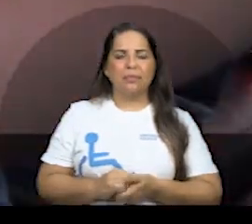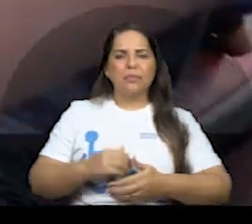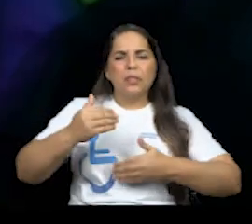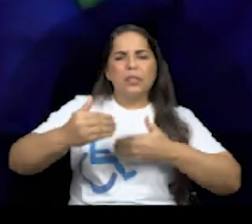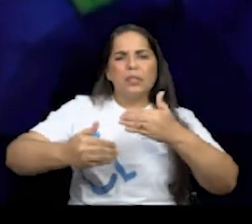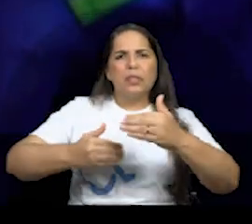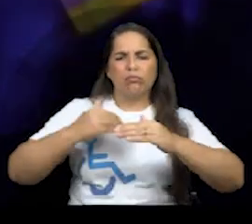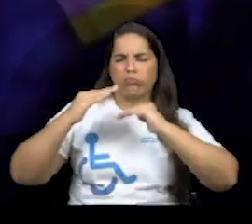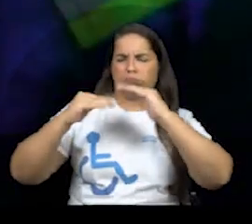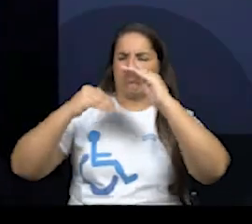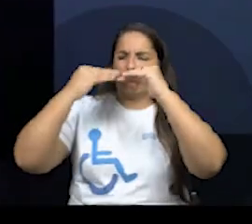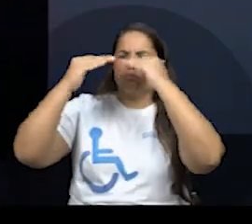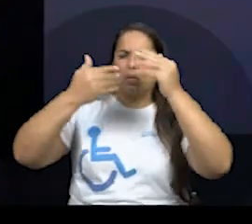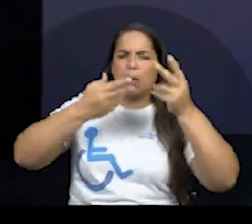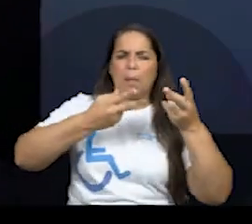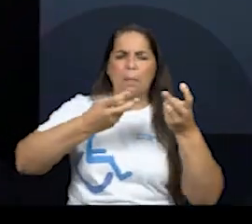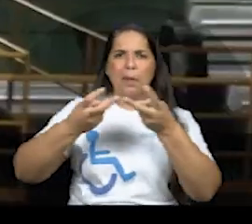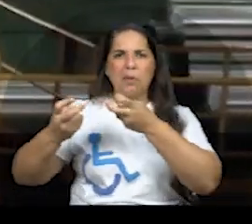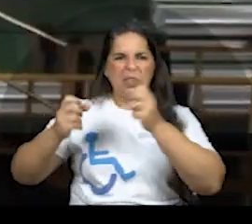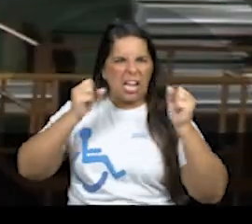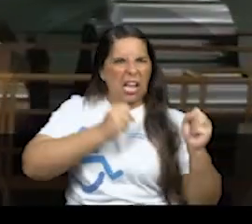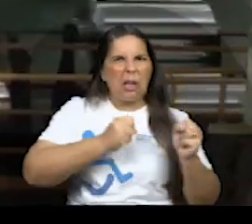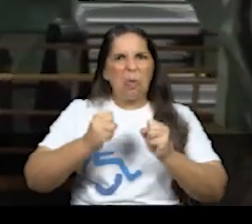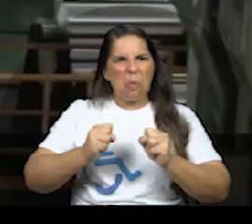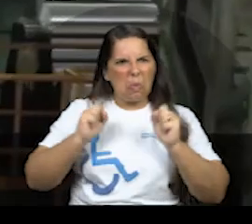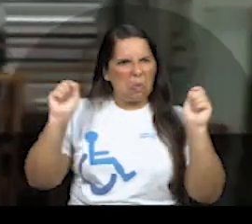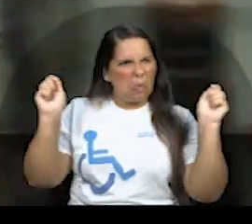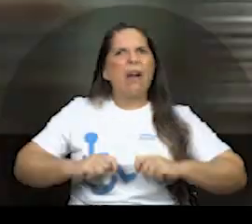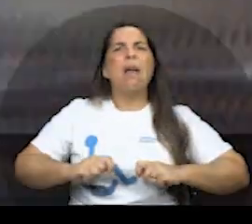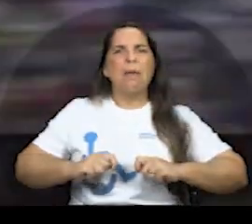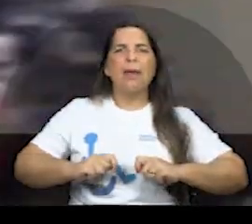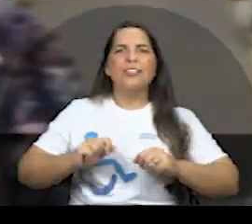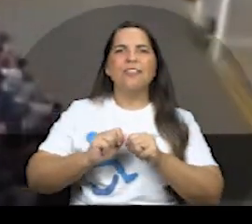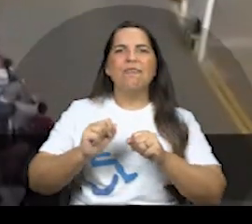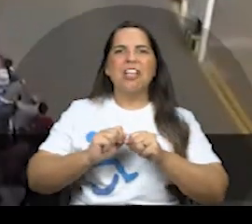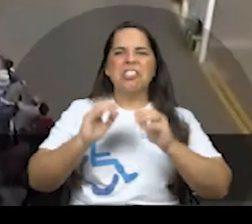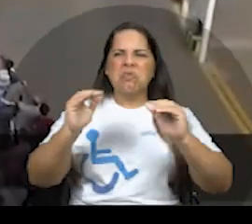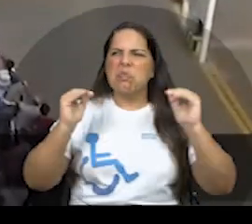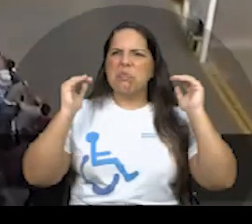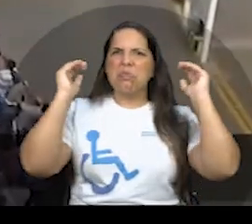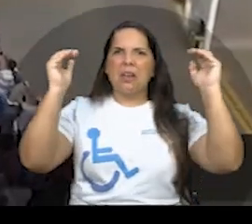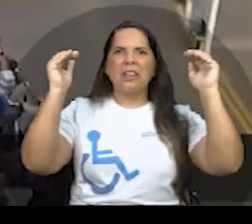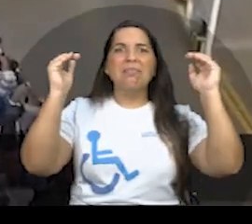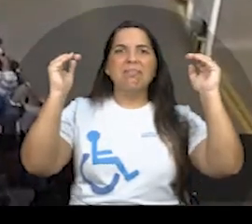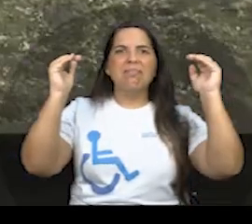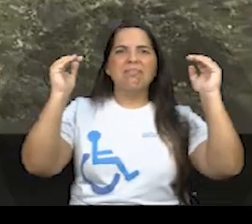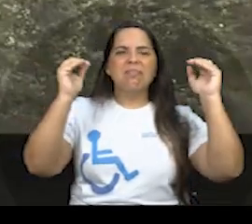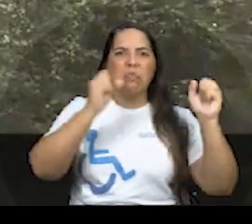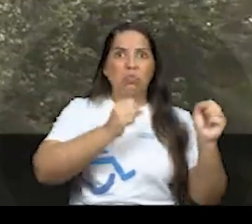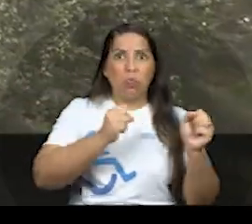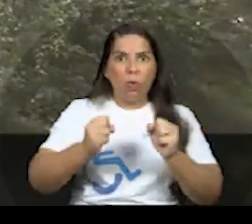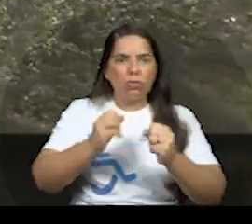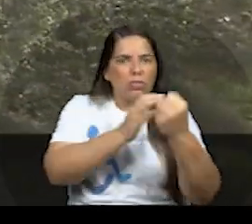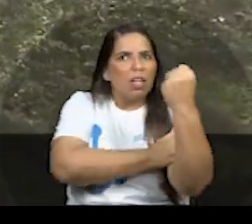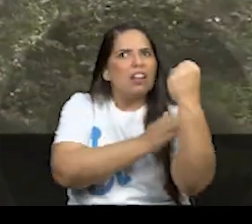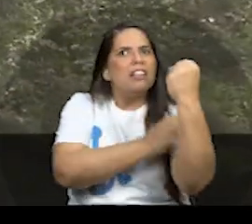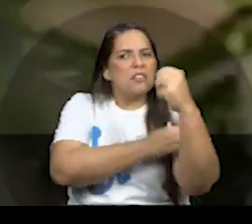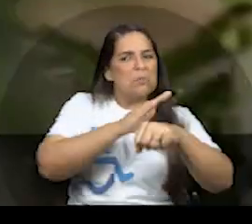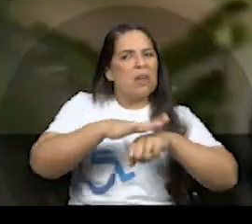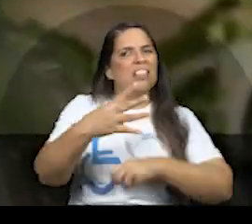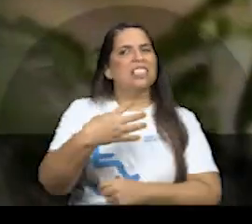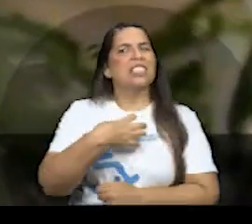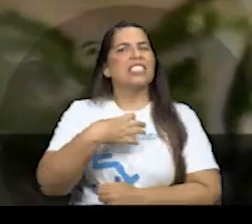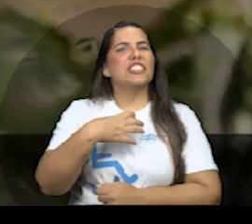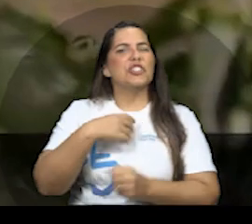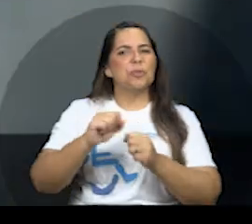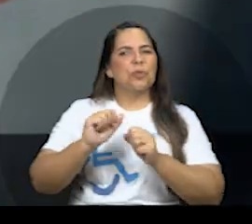À medida que evoluímos, percebemos que somos capazes de realizar algo ainda maior, fortalecendo ainda mais